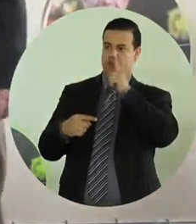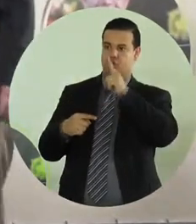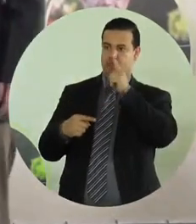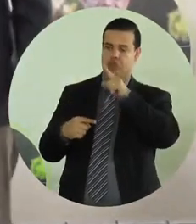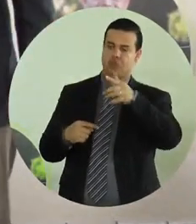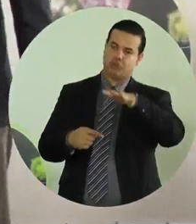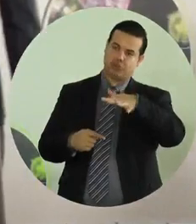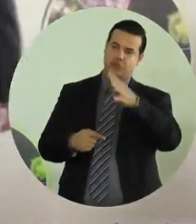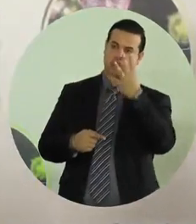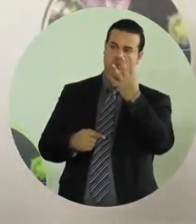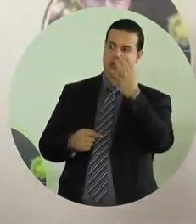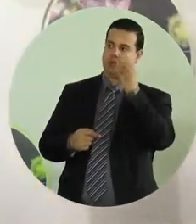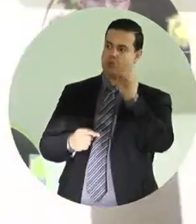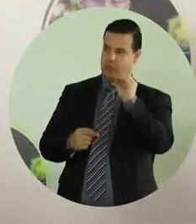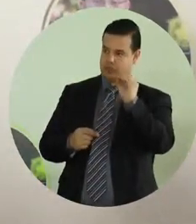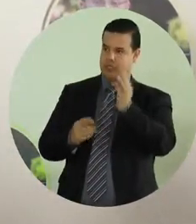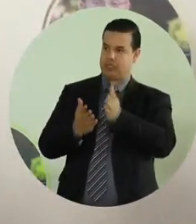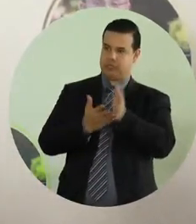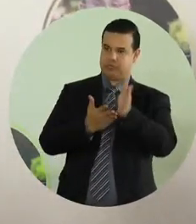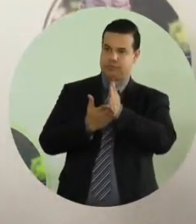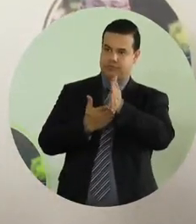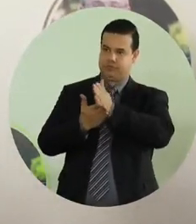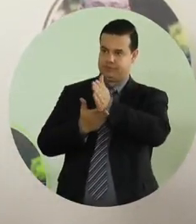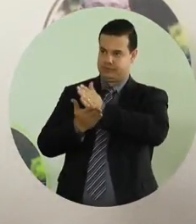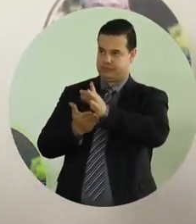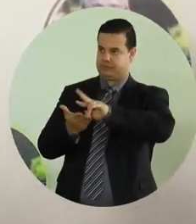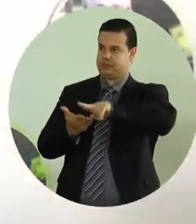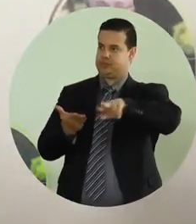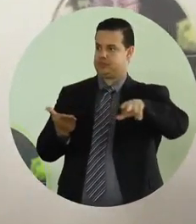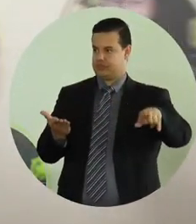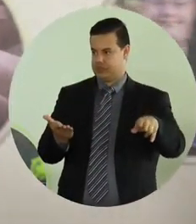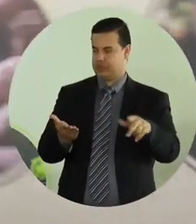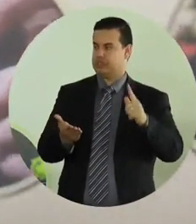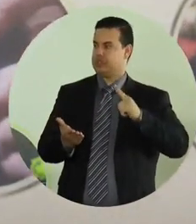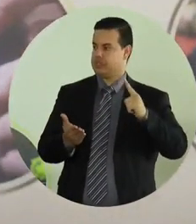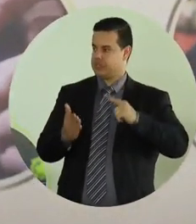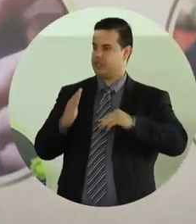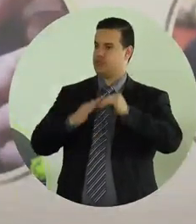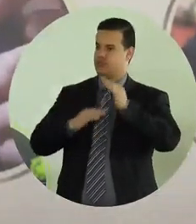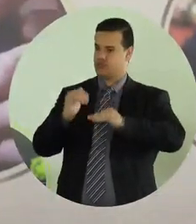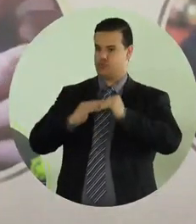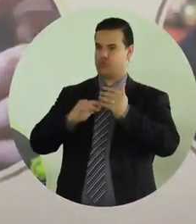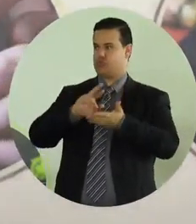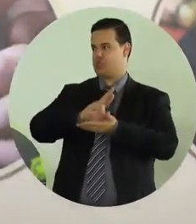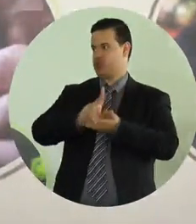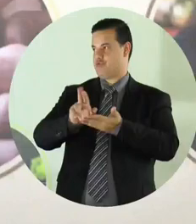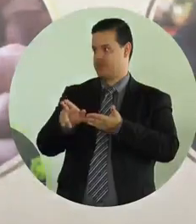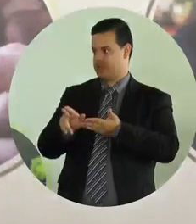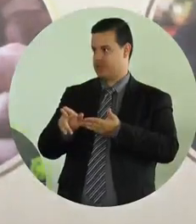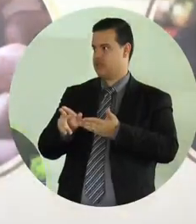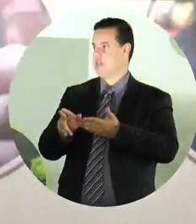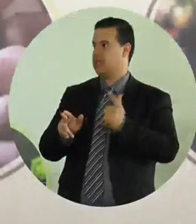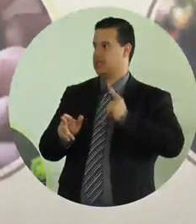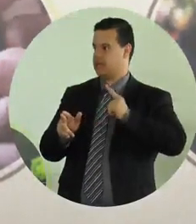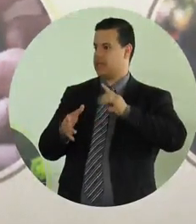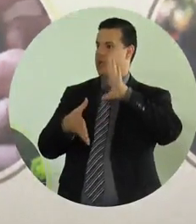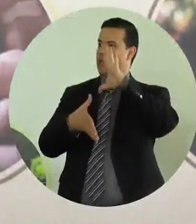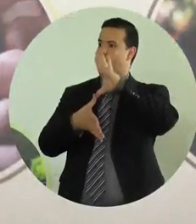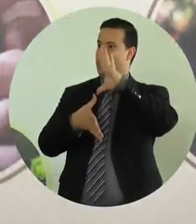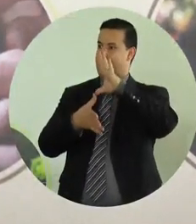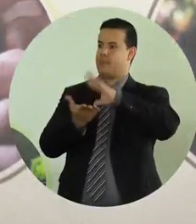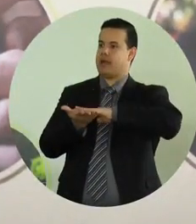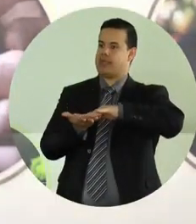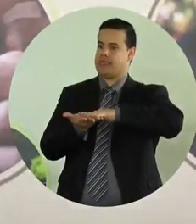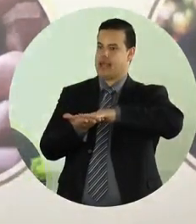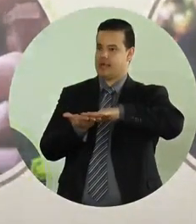cerca de 40 edificações diferentes, de dimensões e funções diversas. O mapa tátil foi o primeiro